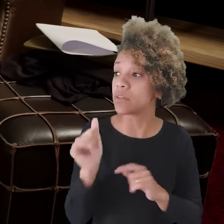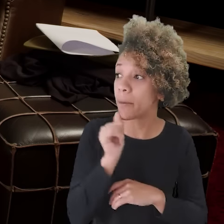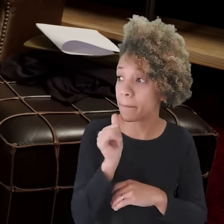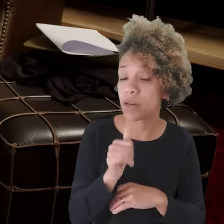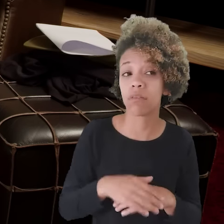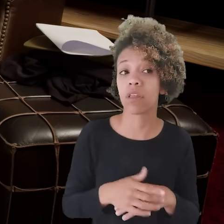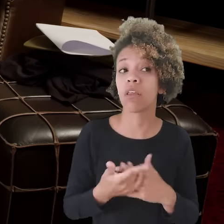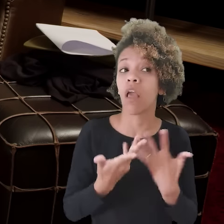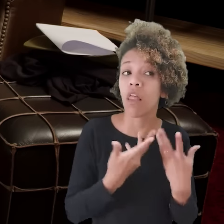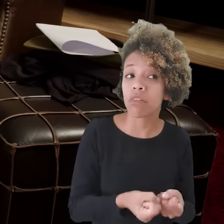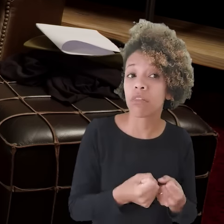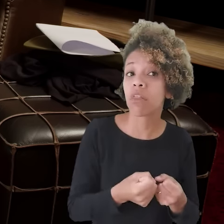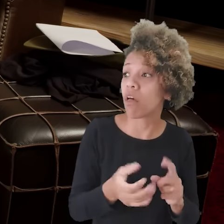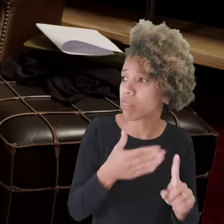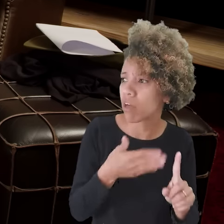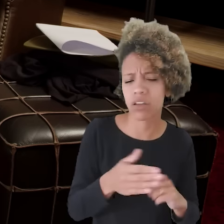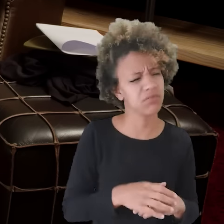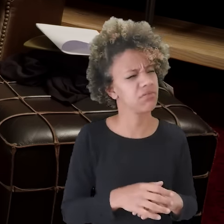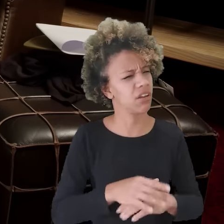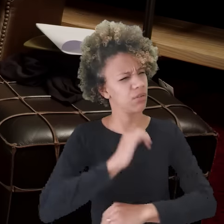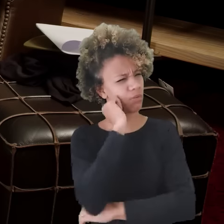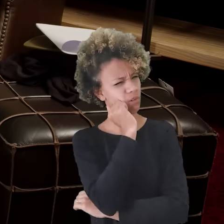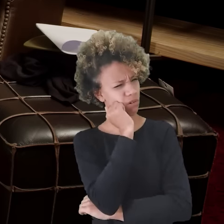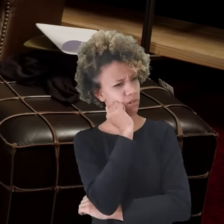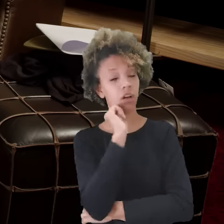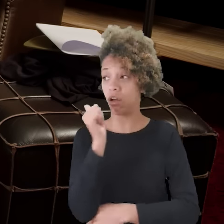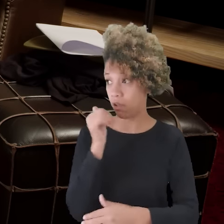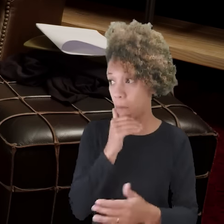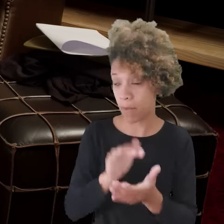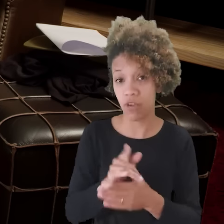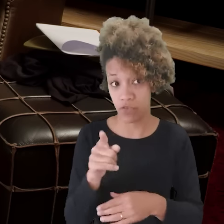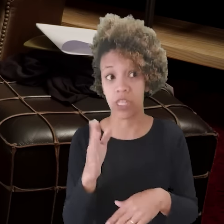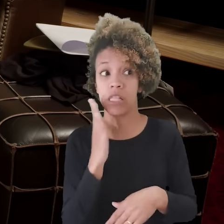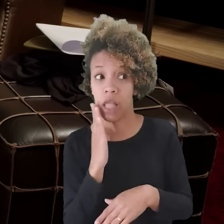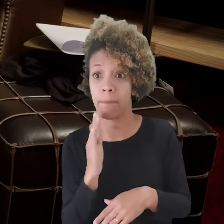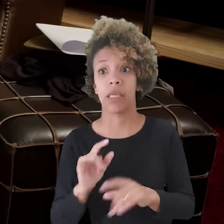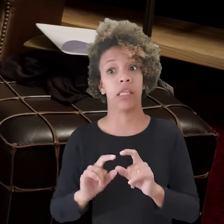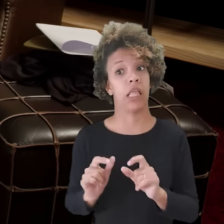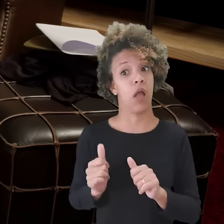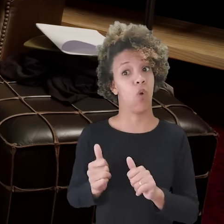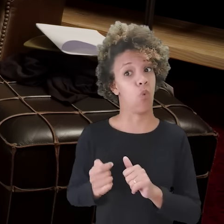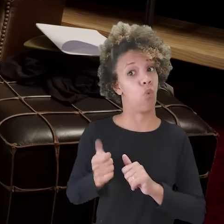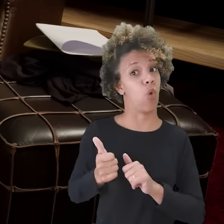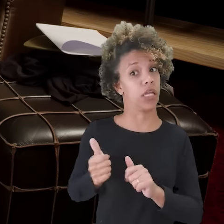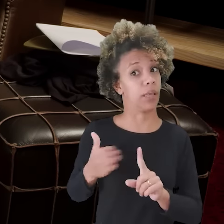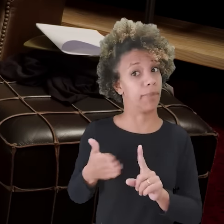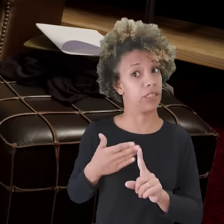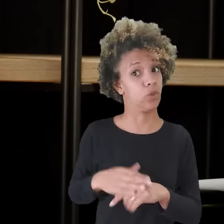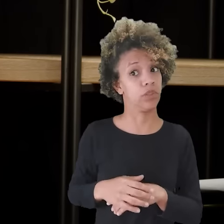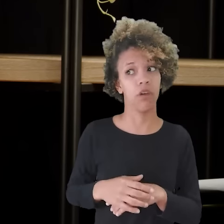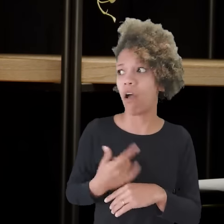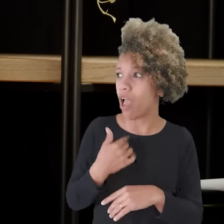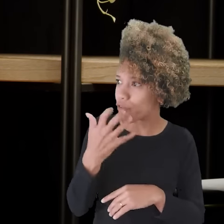mas essa menina uma menina falou que era a favor da agressão aí eu fiquei falando assim mas aí eu falei para o marido dela você sabe que você tá uma frase de apoiada